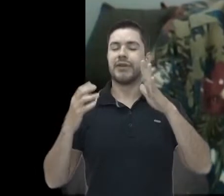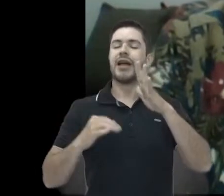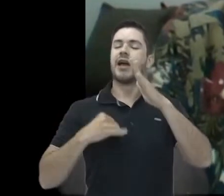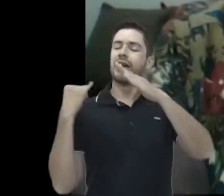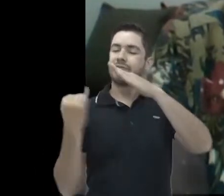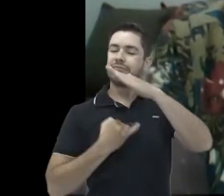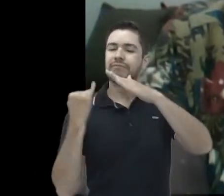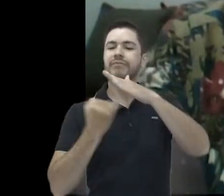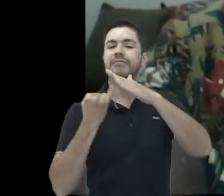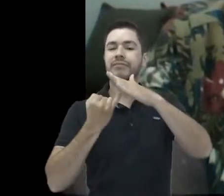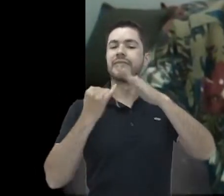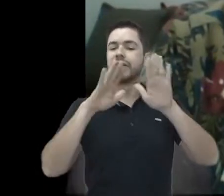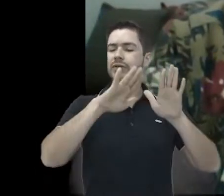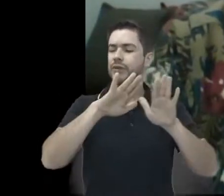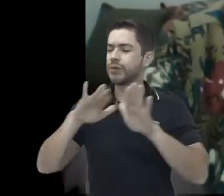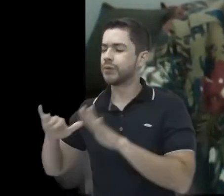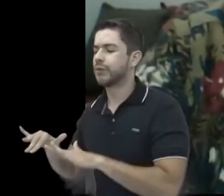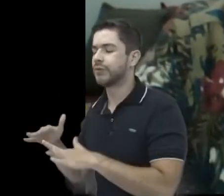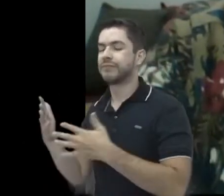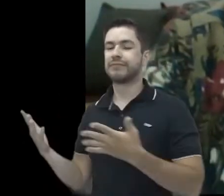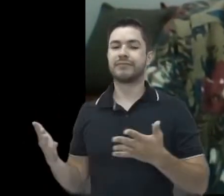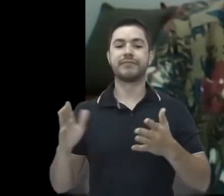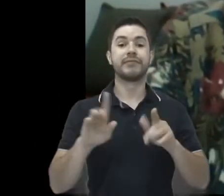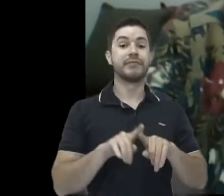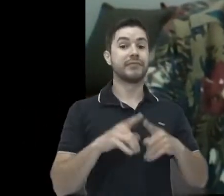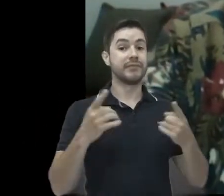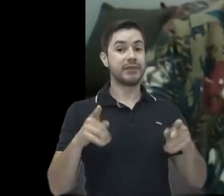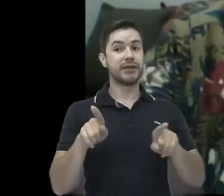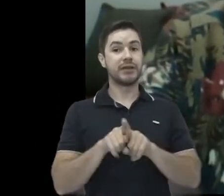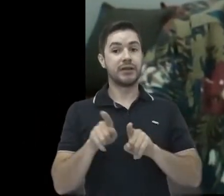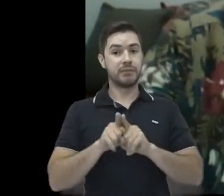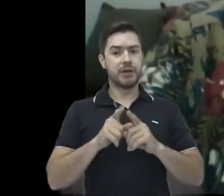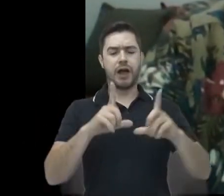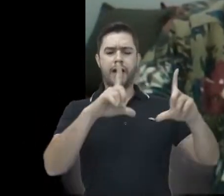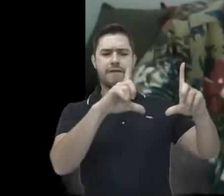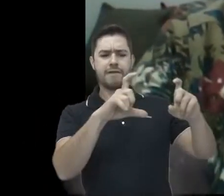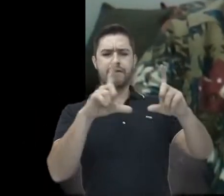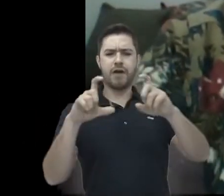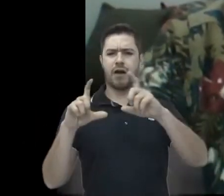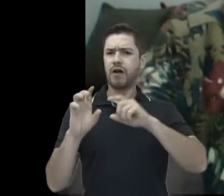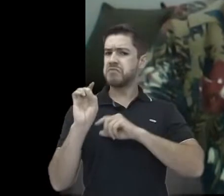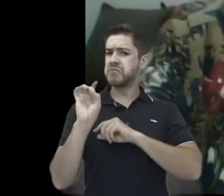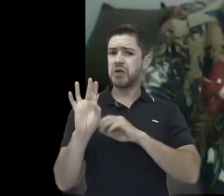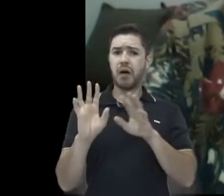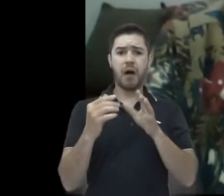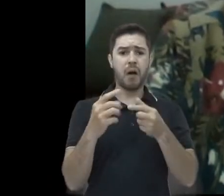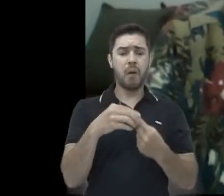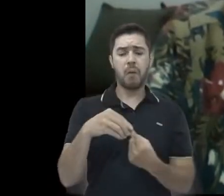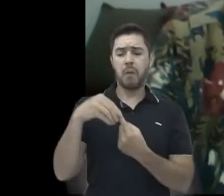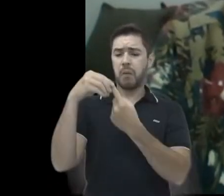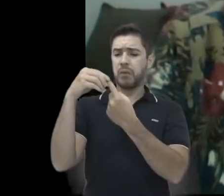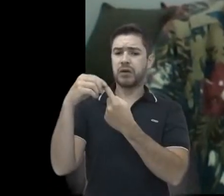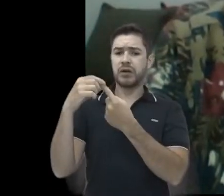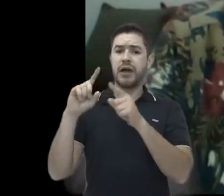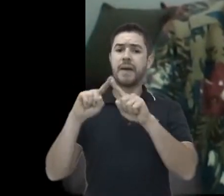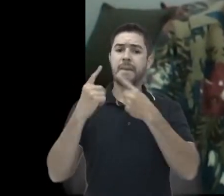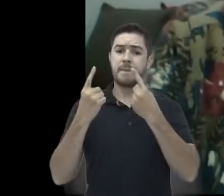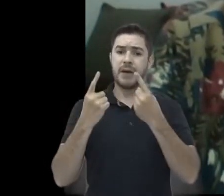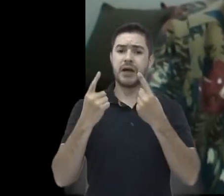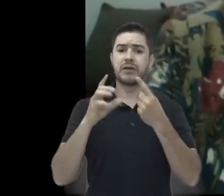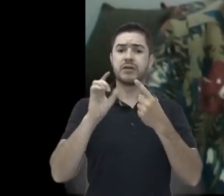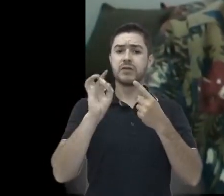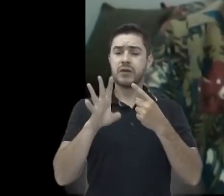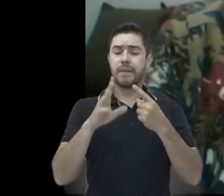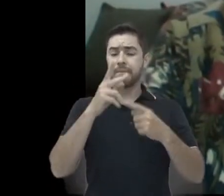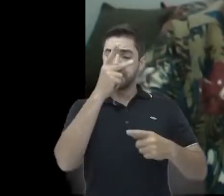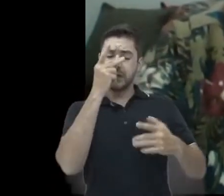cavalete perde o espaço que tinha no mercado. Até então, a gravura era a única forma de reprodução de imagens, trabalho muitas vezes realizado